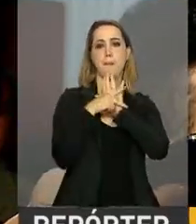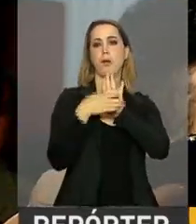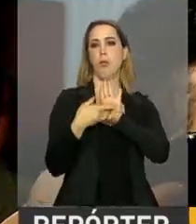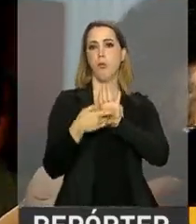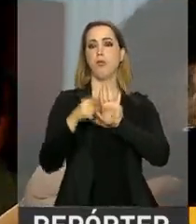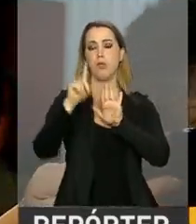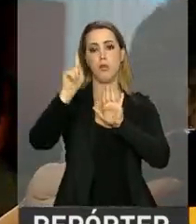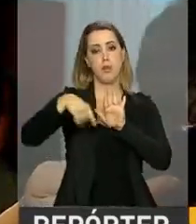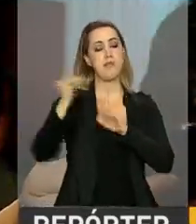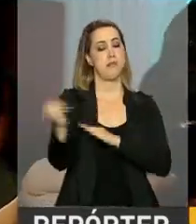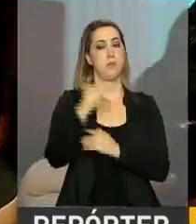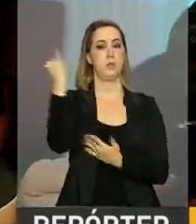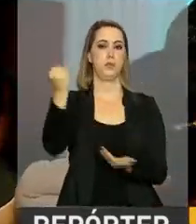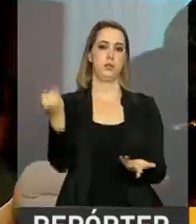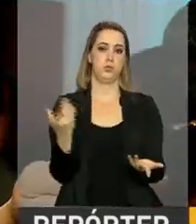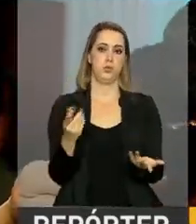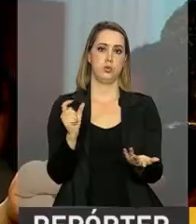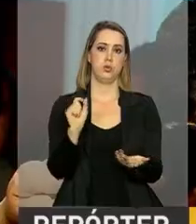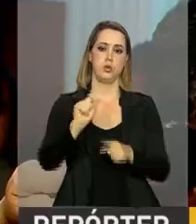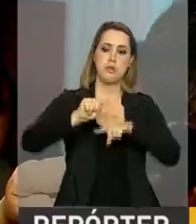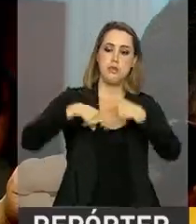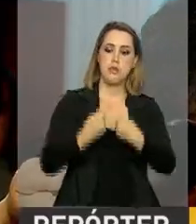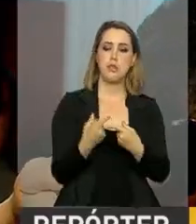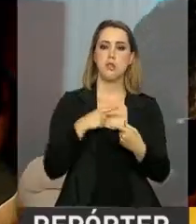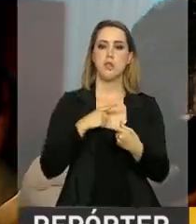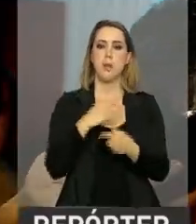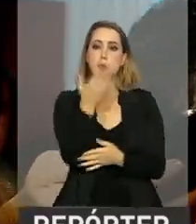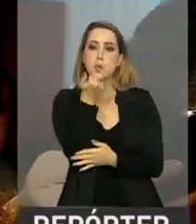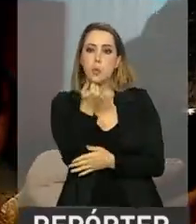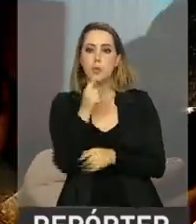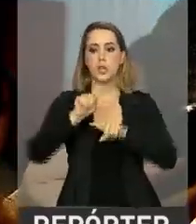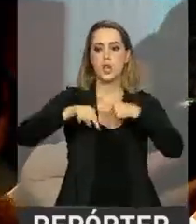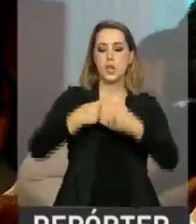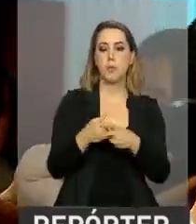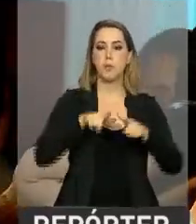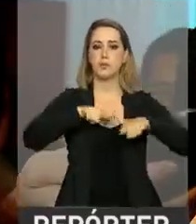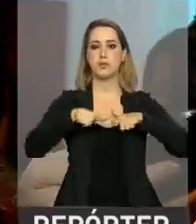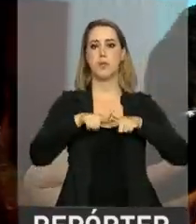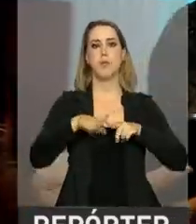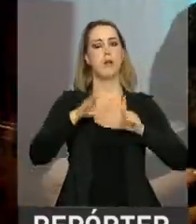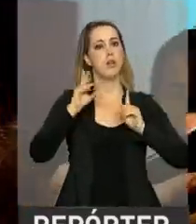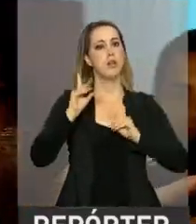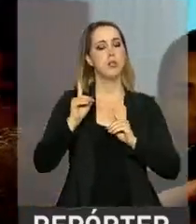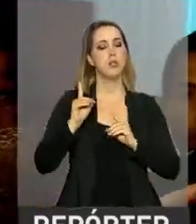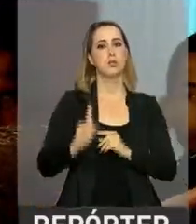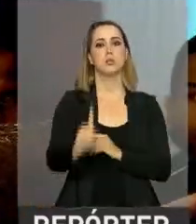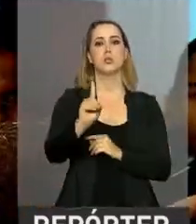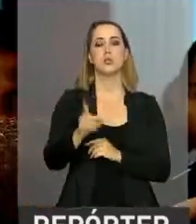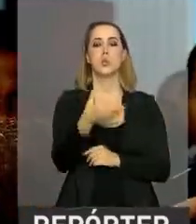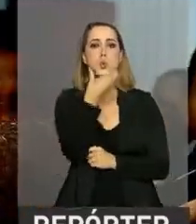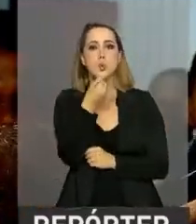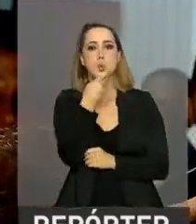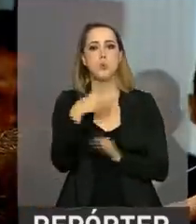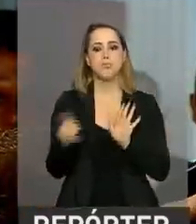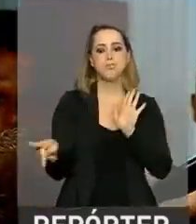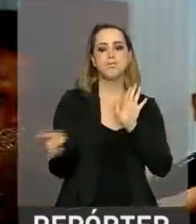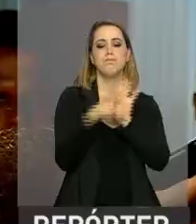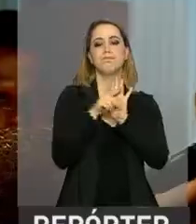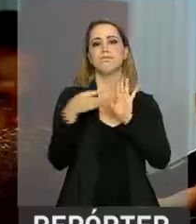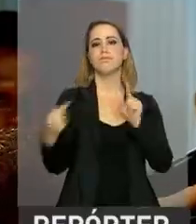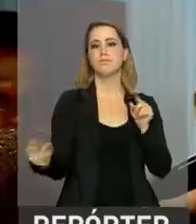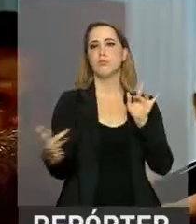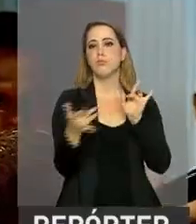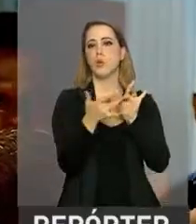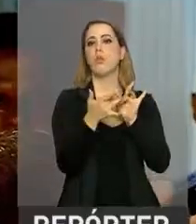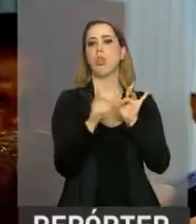ele é extremamente importante. Depois da comida, depois do emprego, a dignidade de um homem está muito relacionado com a sua família,